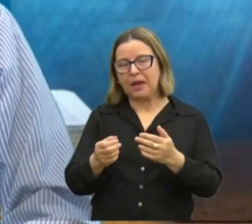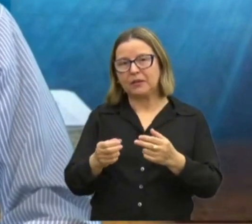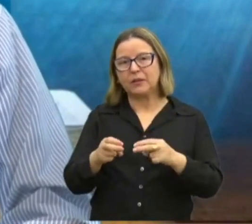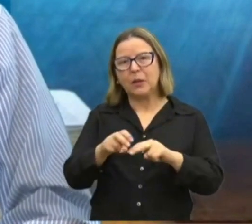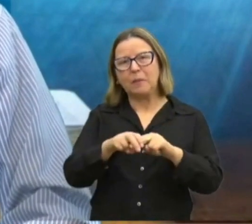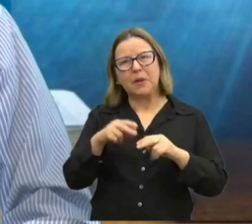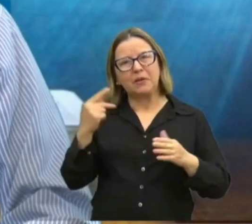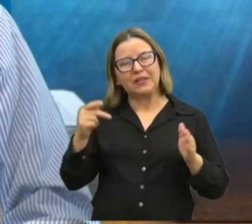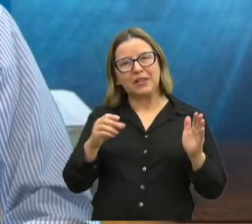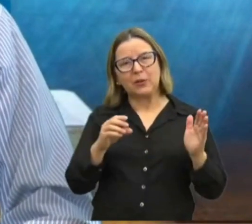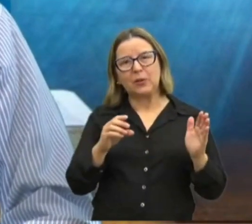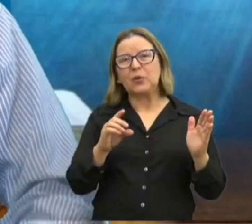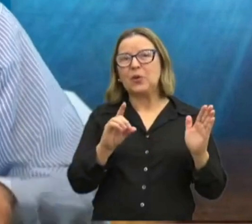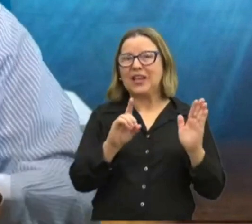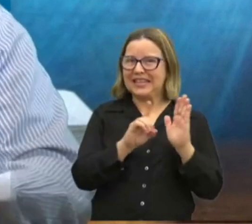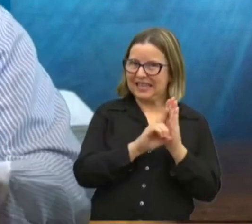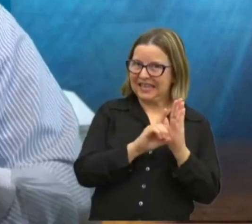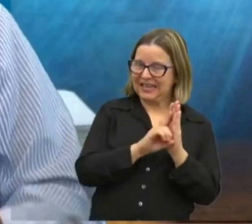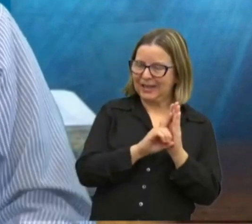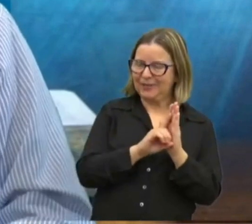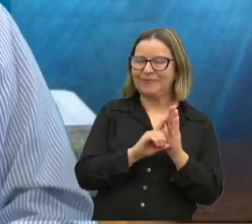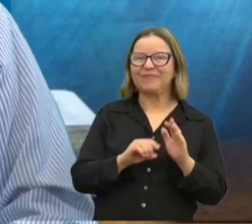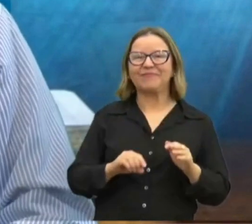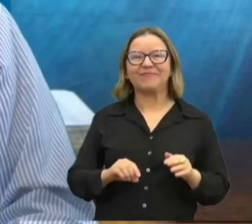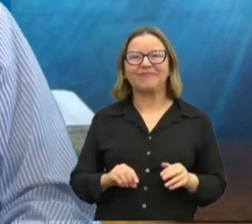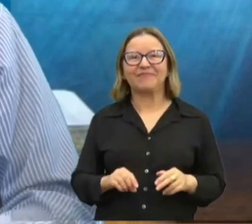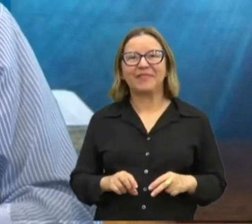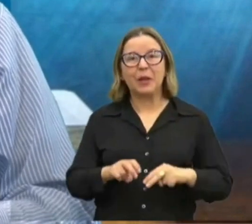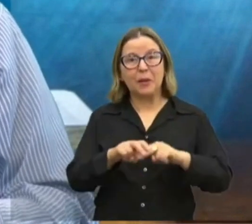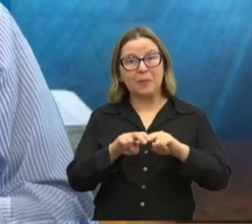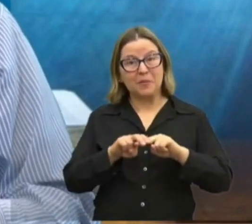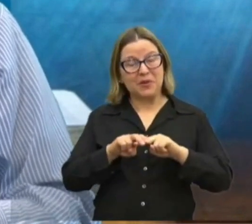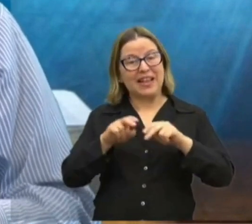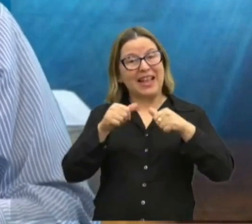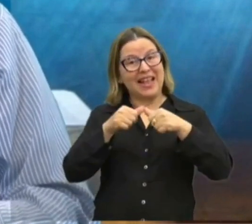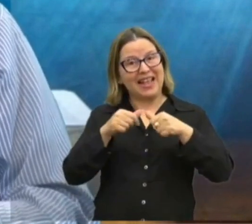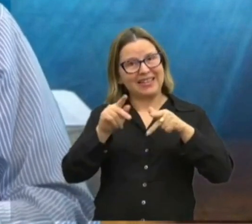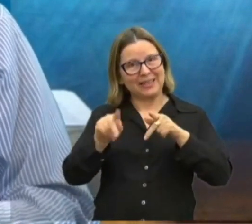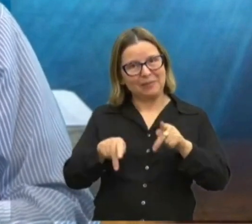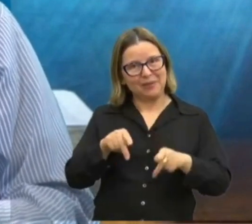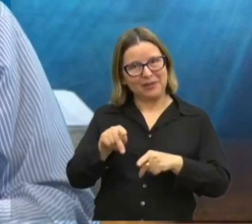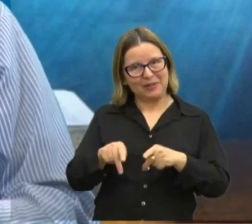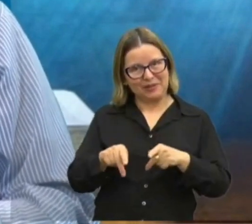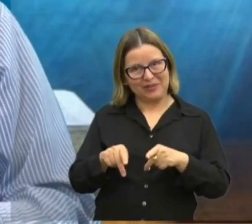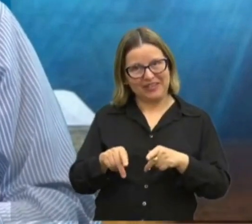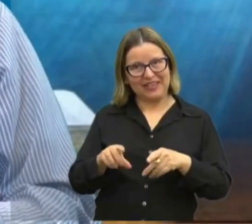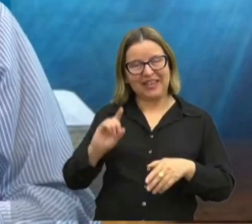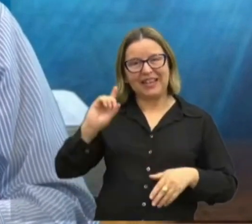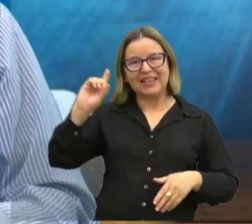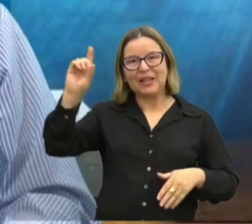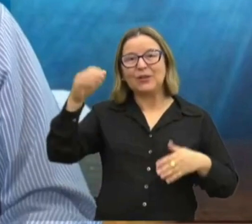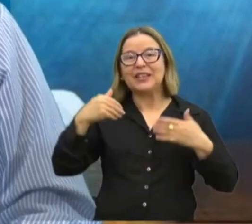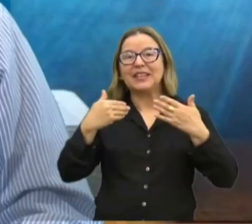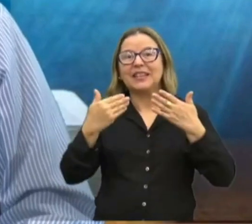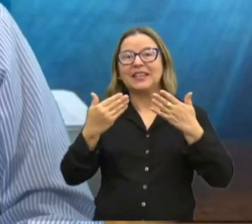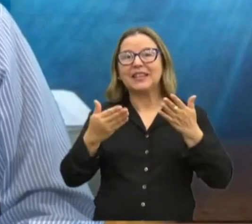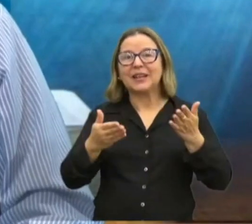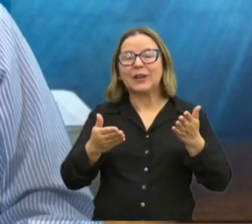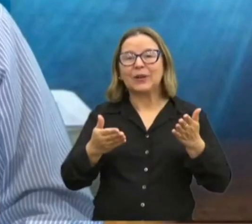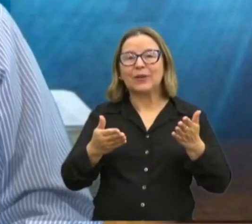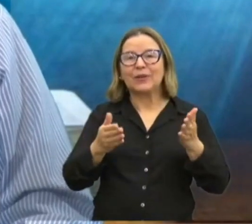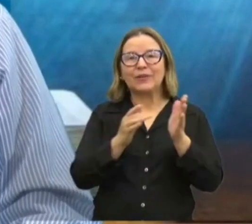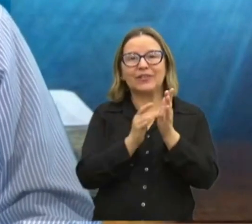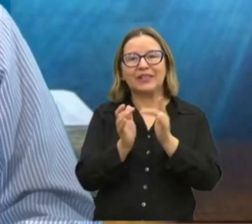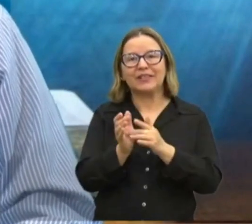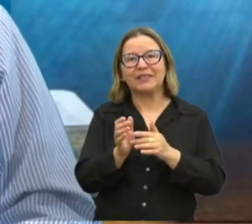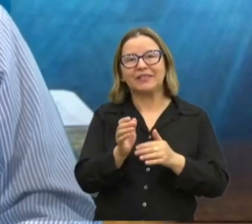algumas versões dizem. É por esses que Deus entregou. Não, aqui o